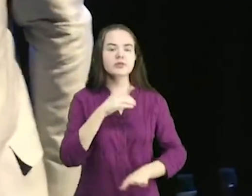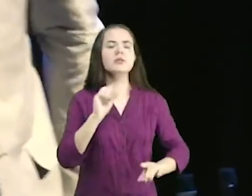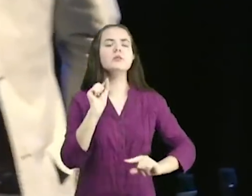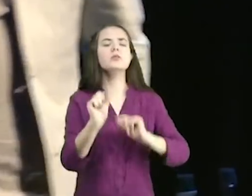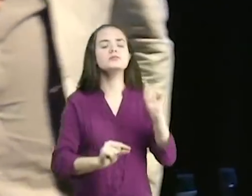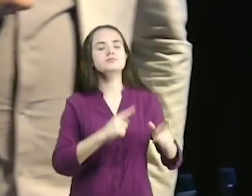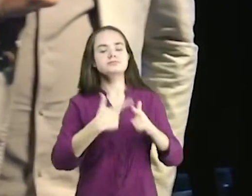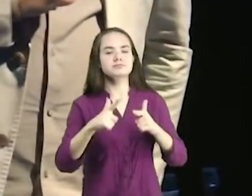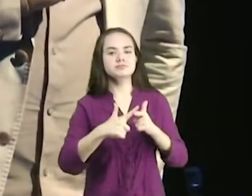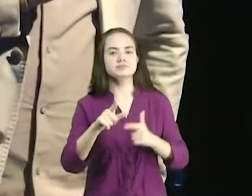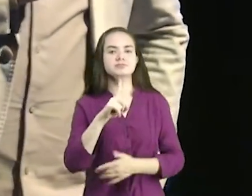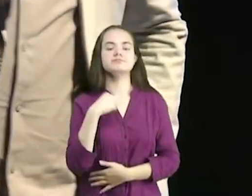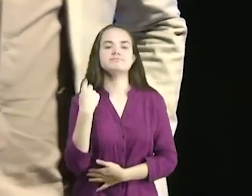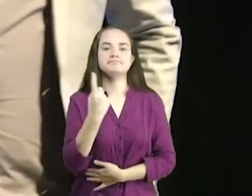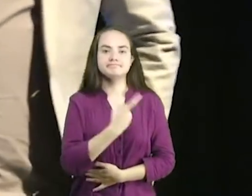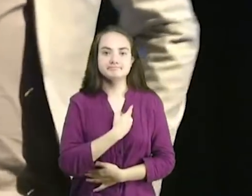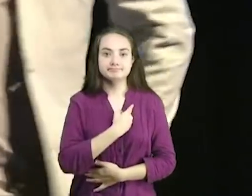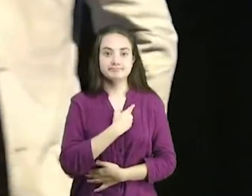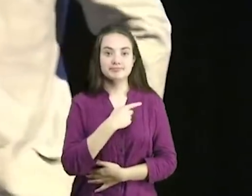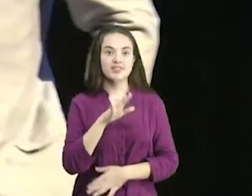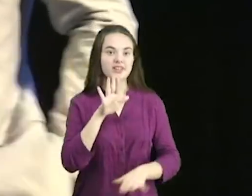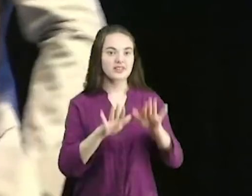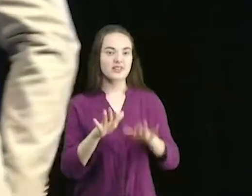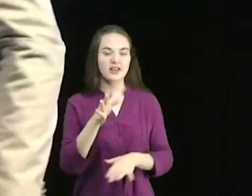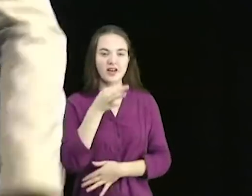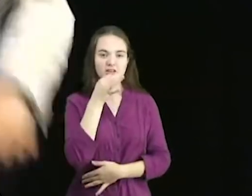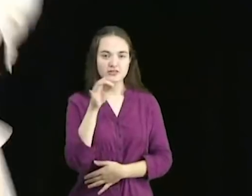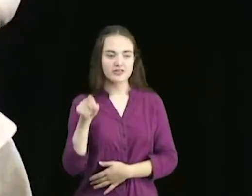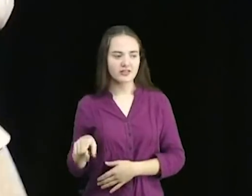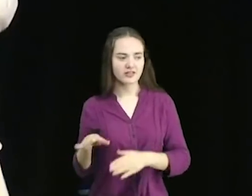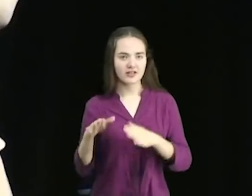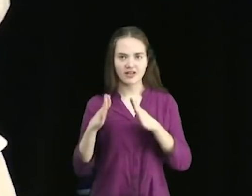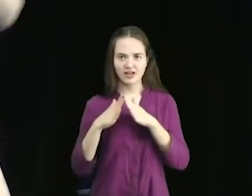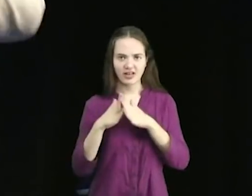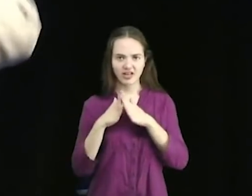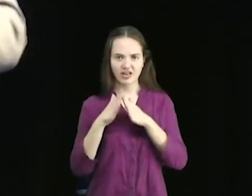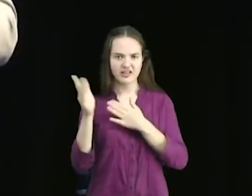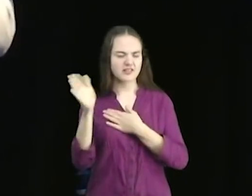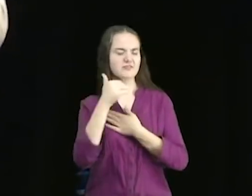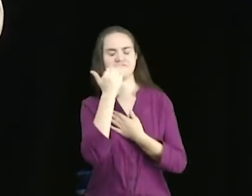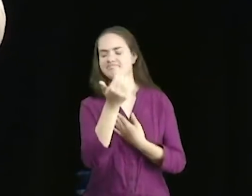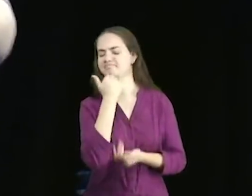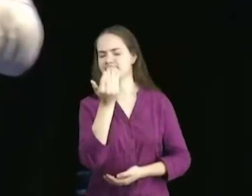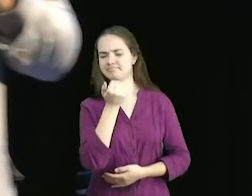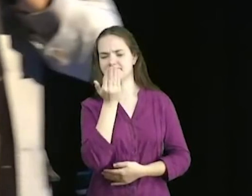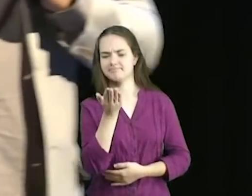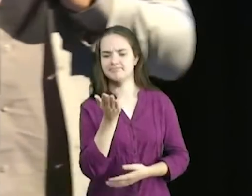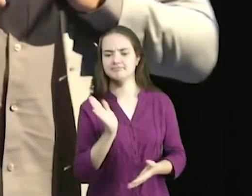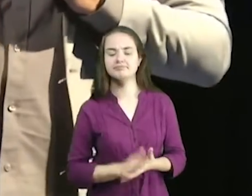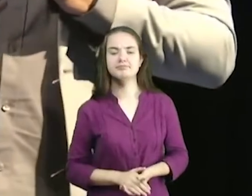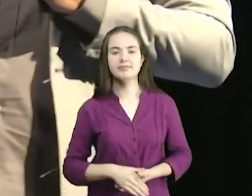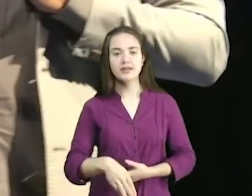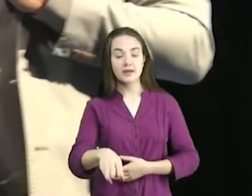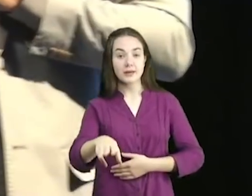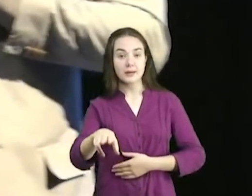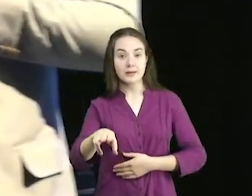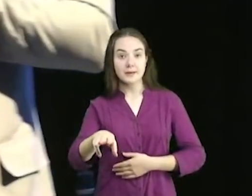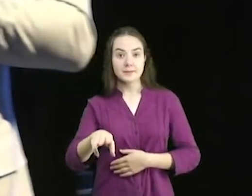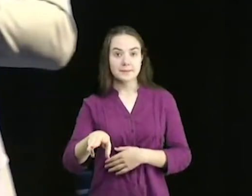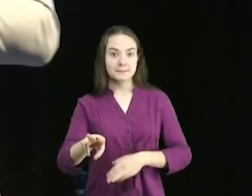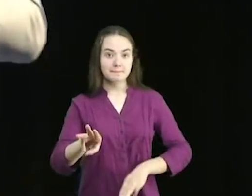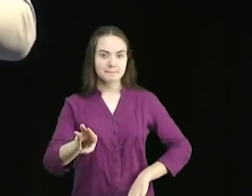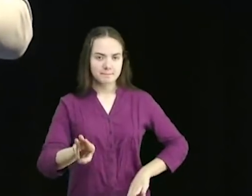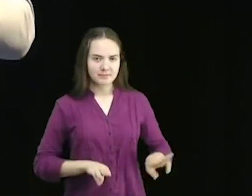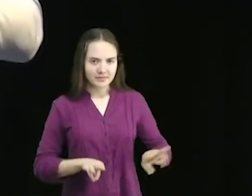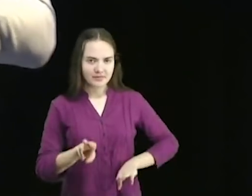gente? É que o que tem de casa não presta. O que tem dentro de casa não serve. Em Marcos capítulo 6, a partir do